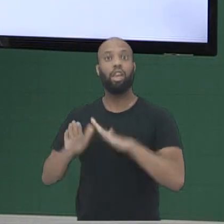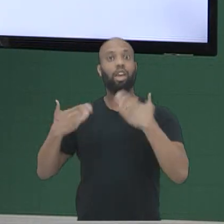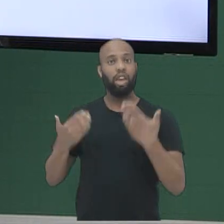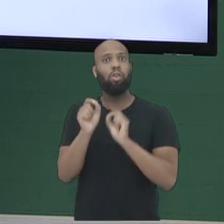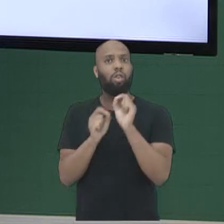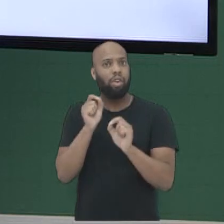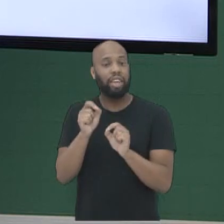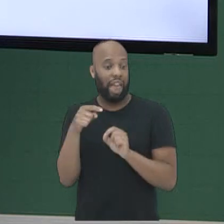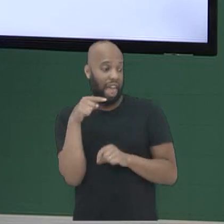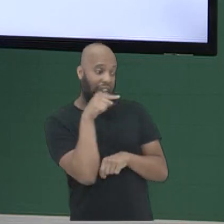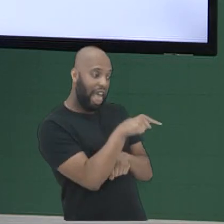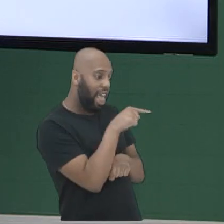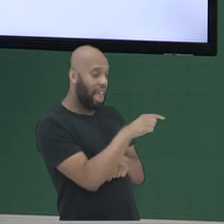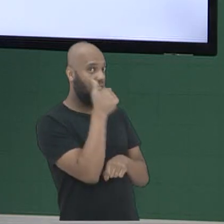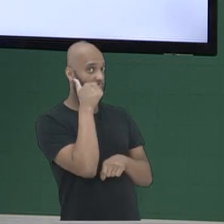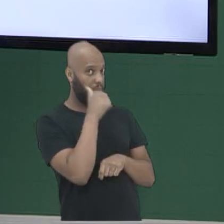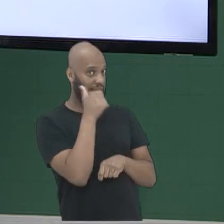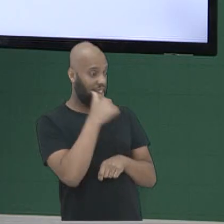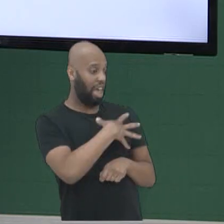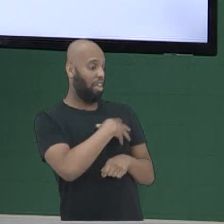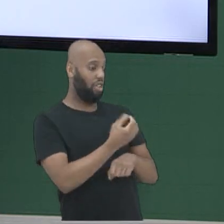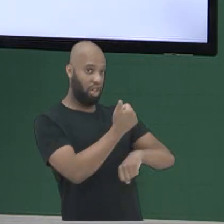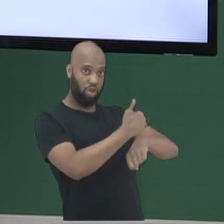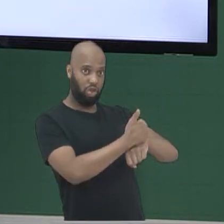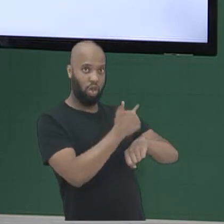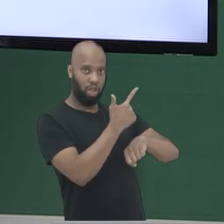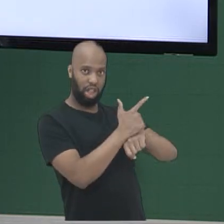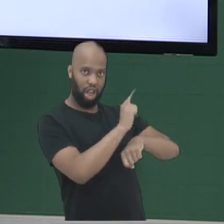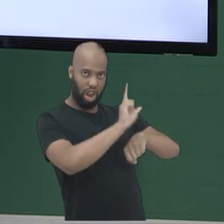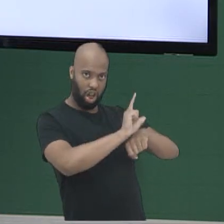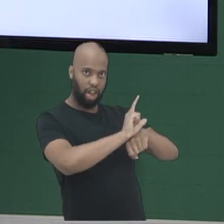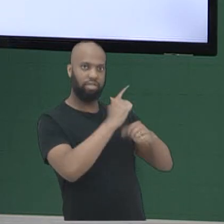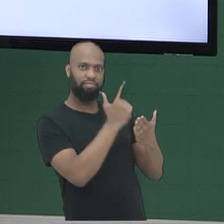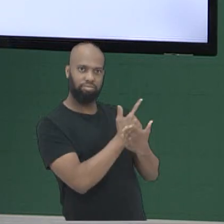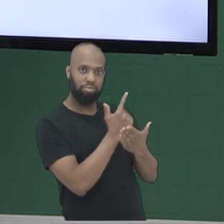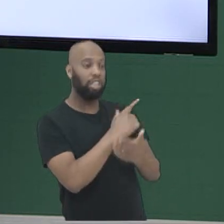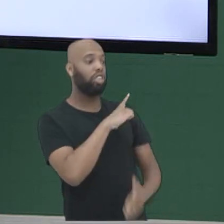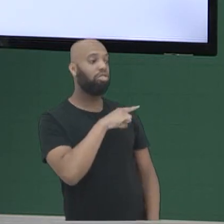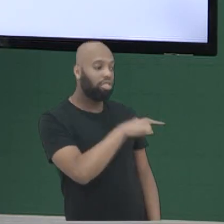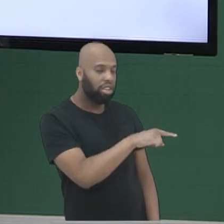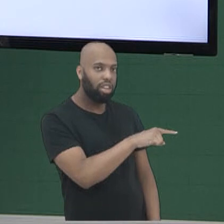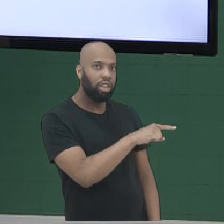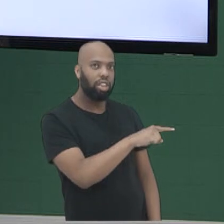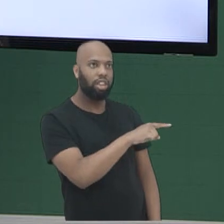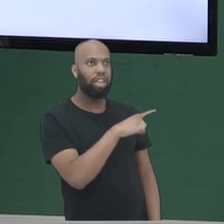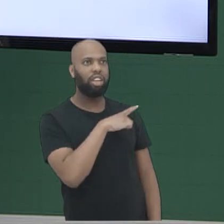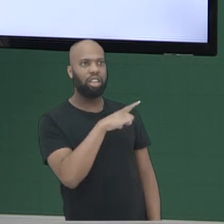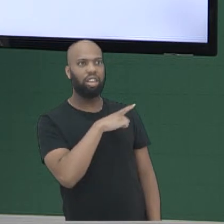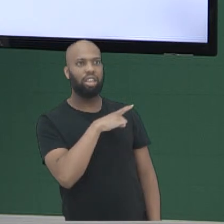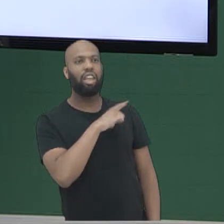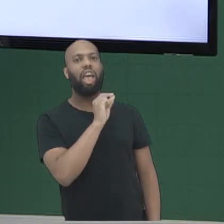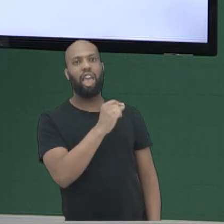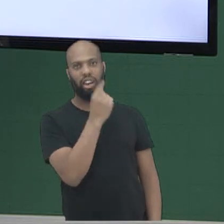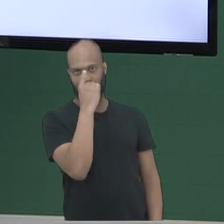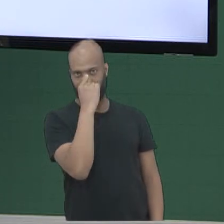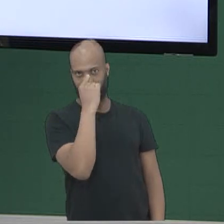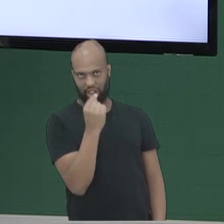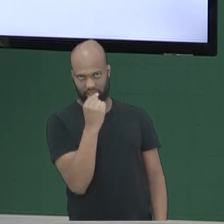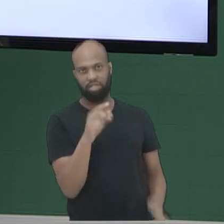a colega de escola, que ela era baixinha, que ela era sardenta, e que ela era toda diferente das outras, que